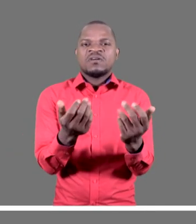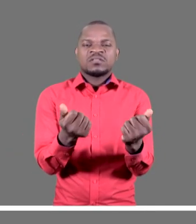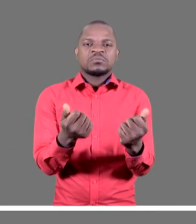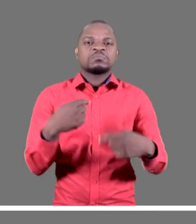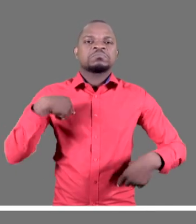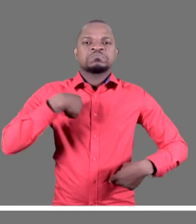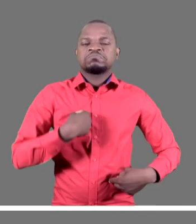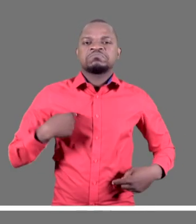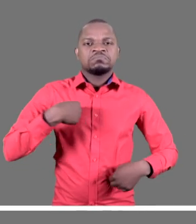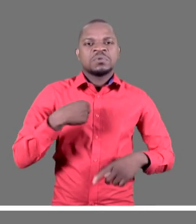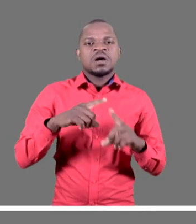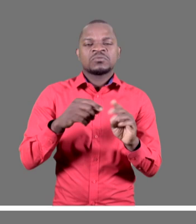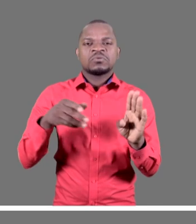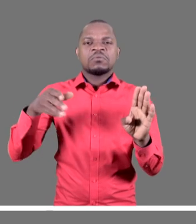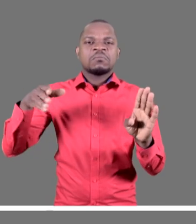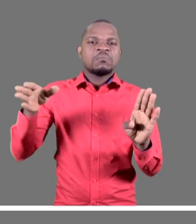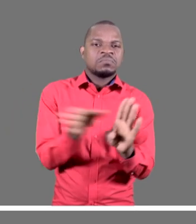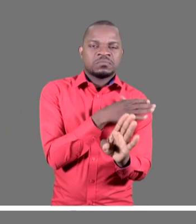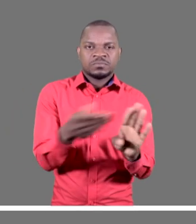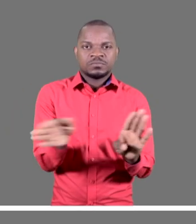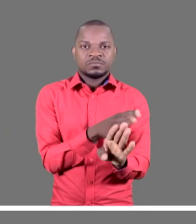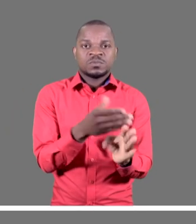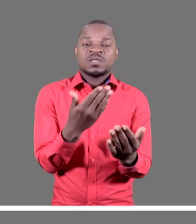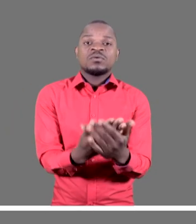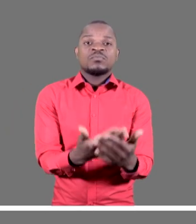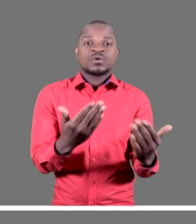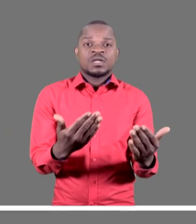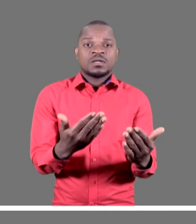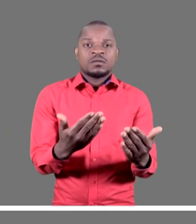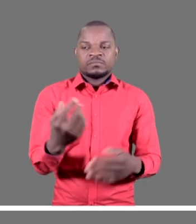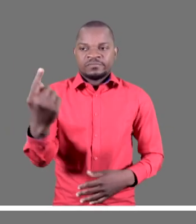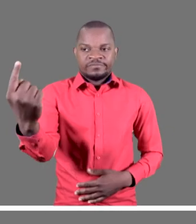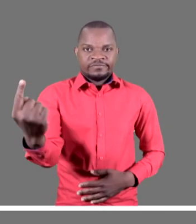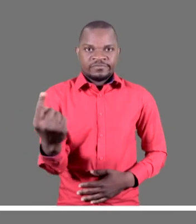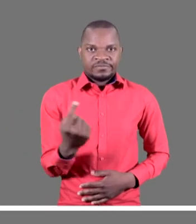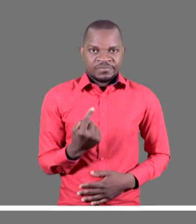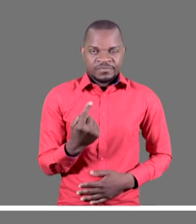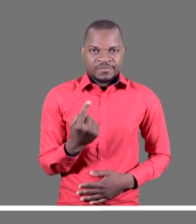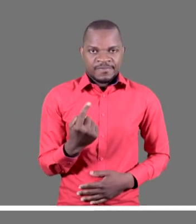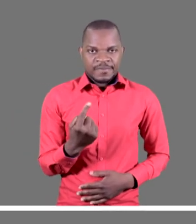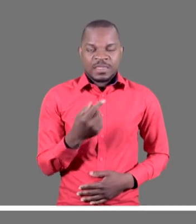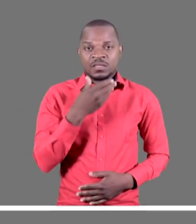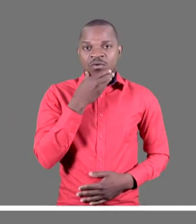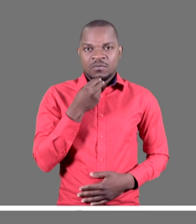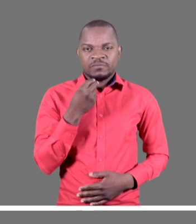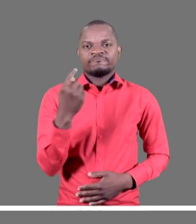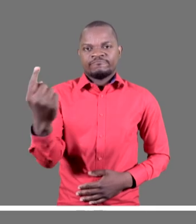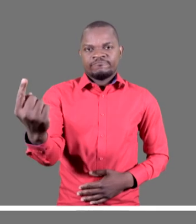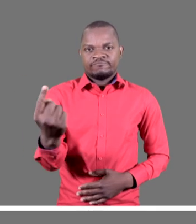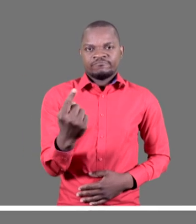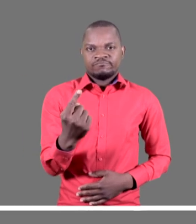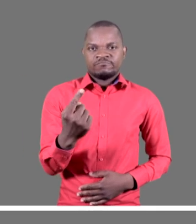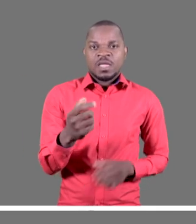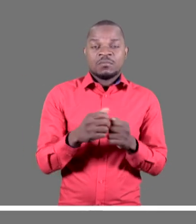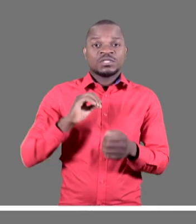e abusadas. Por quê? Porque quando vê um companheiro que se aproxima dela, pensa